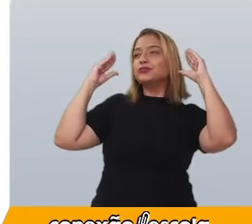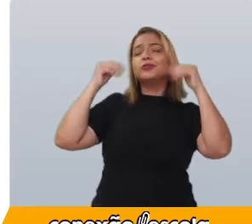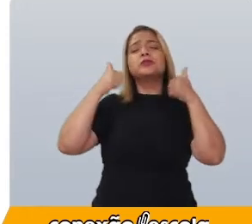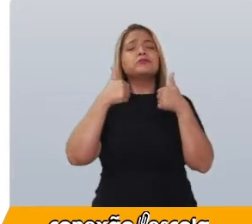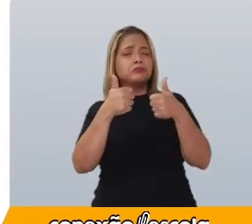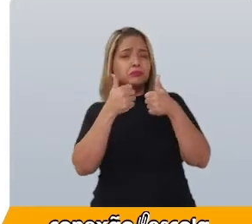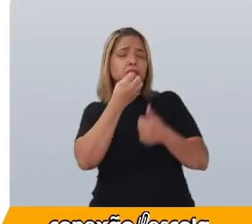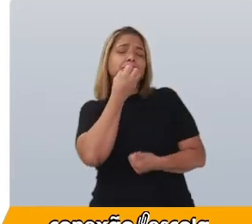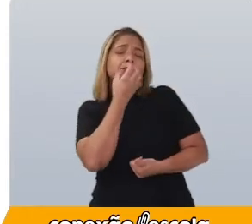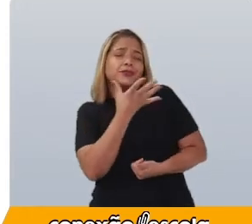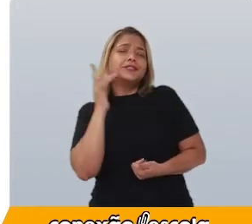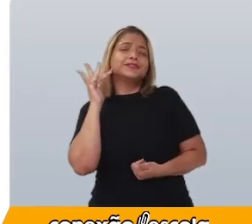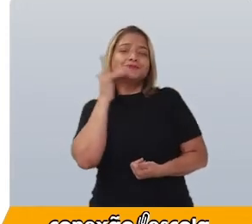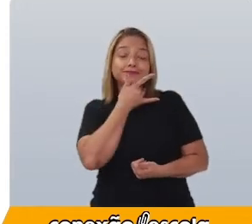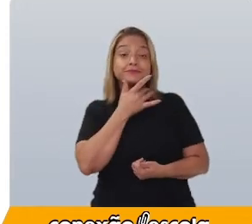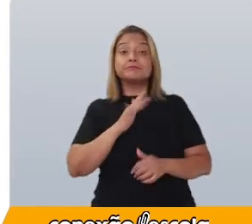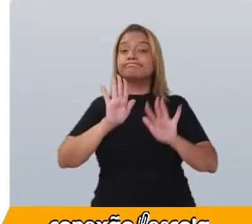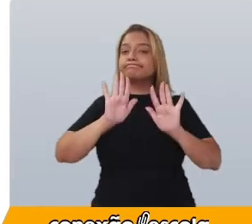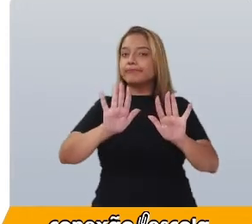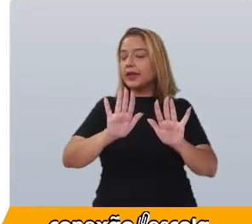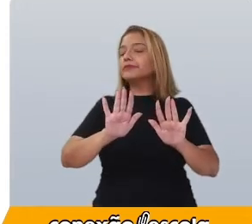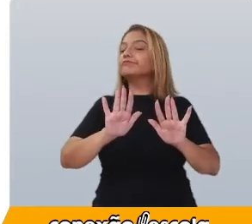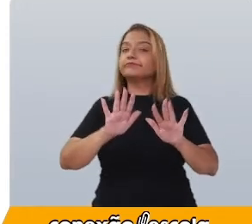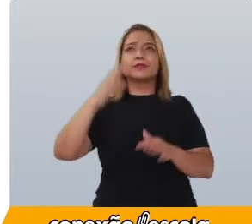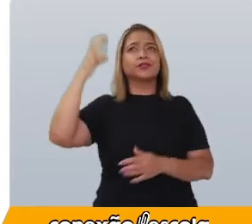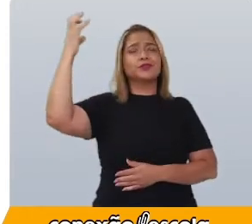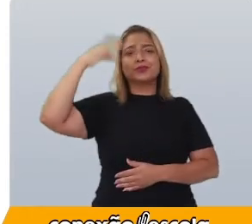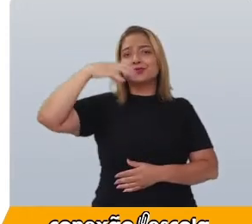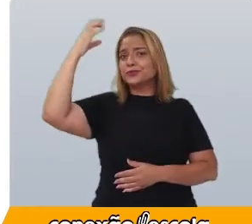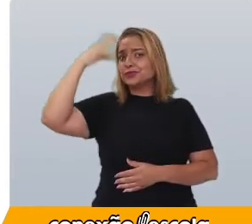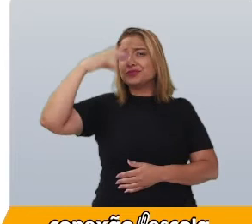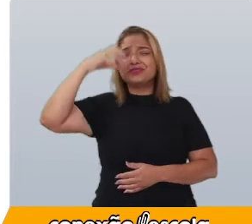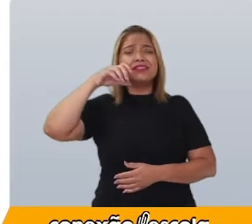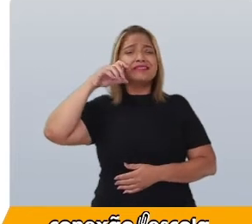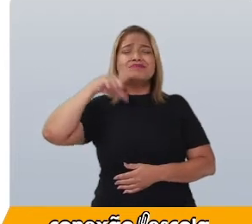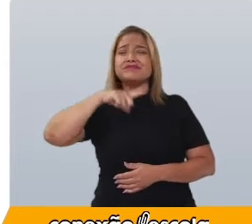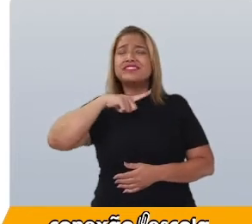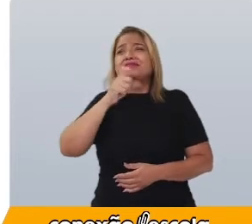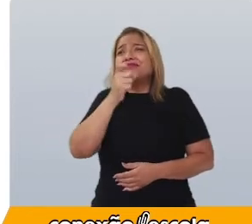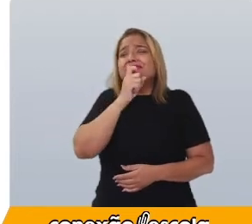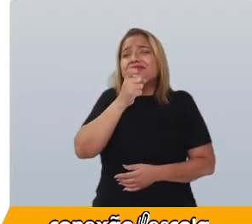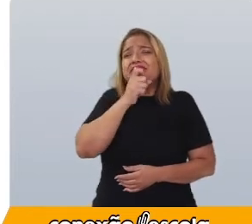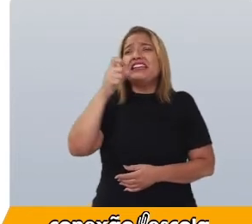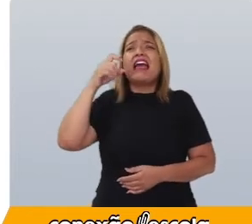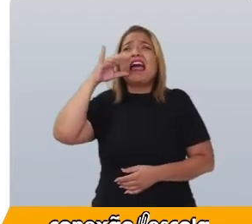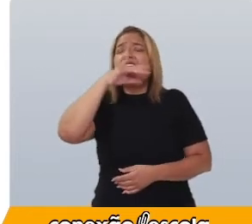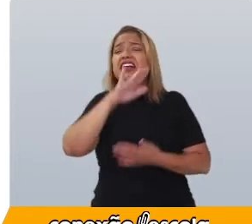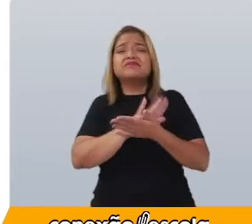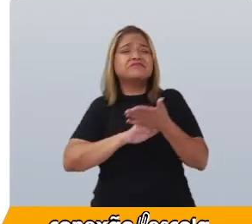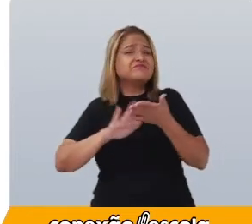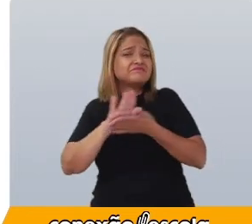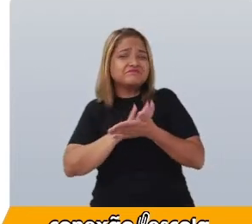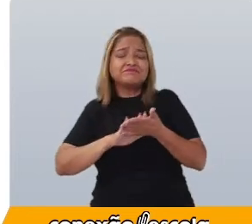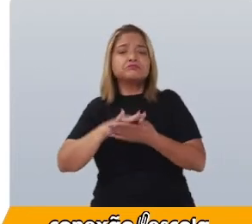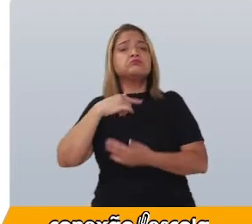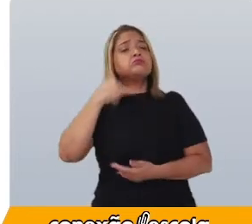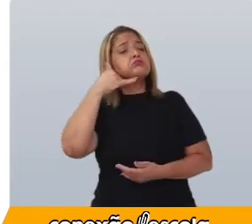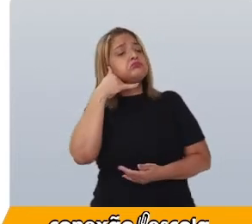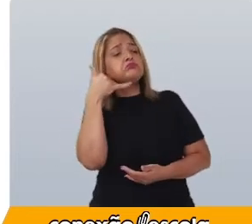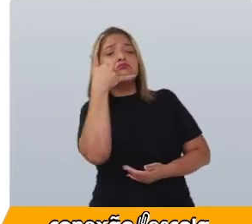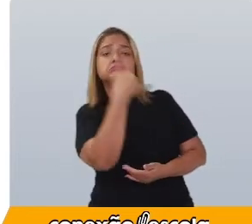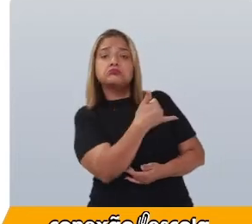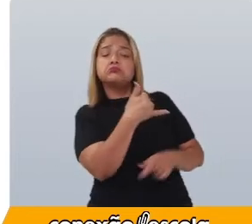fofinhos. Porém, o chuveiro não estava esquentando muito bem. Eu liguei na